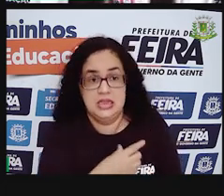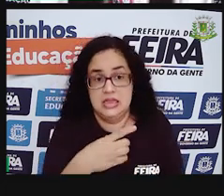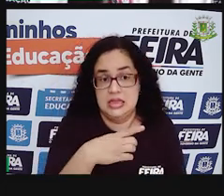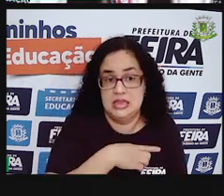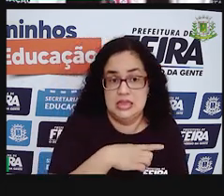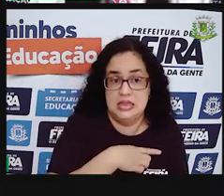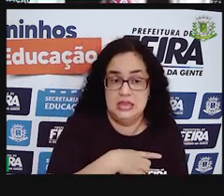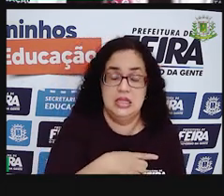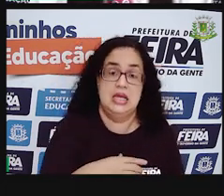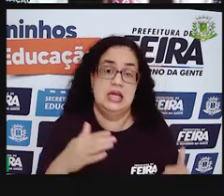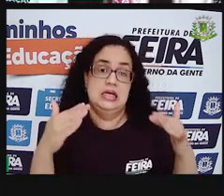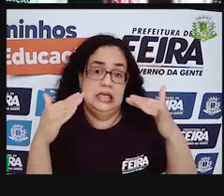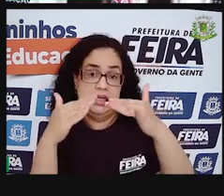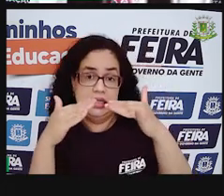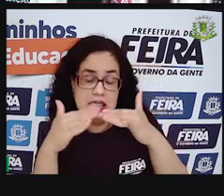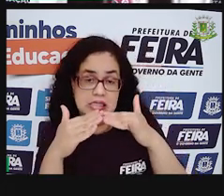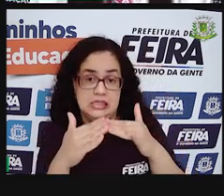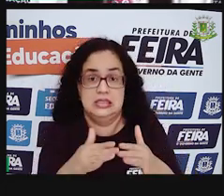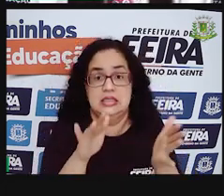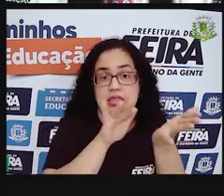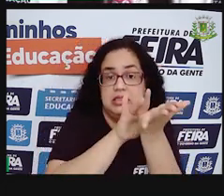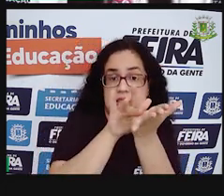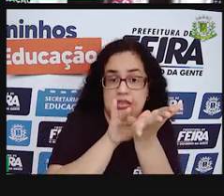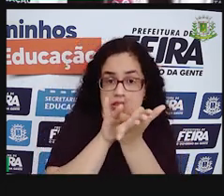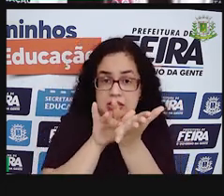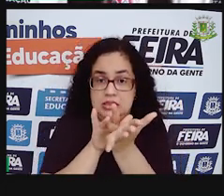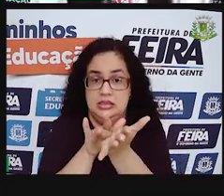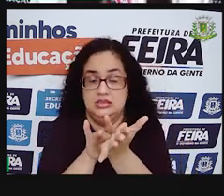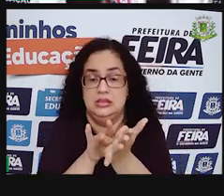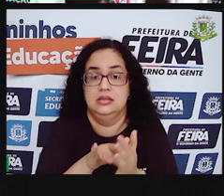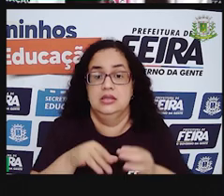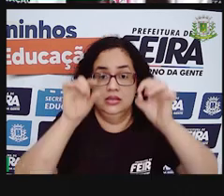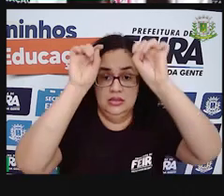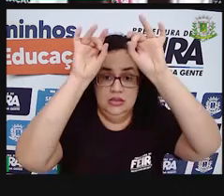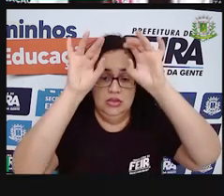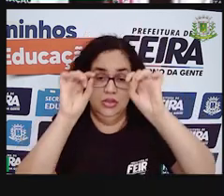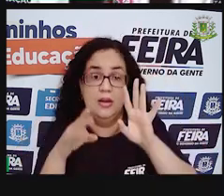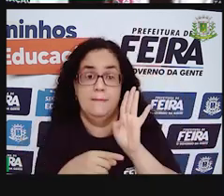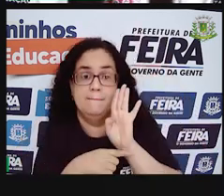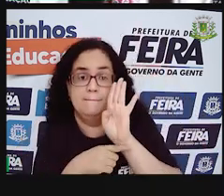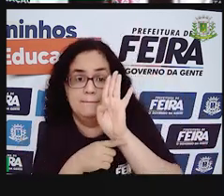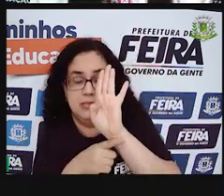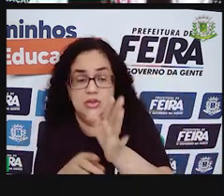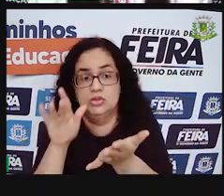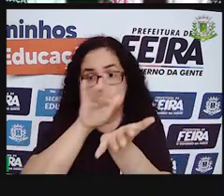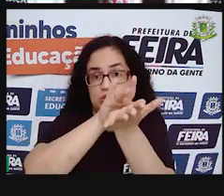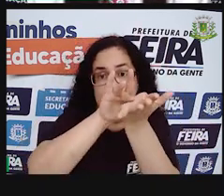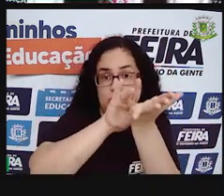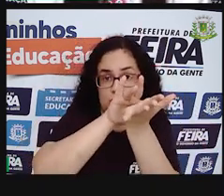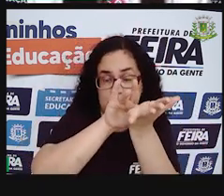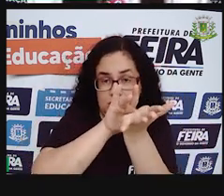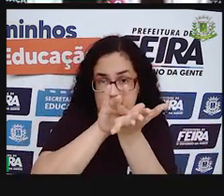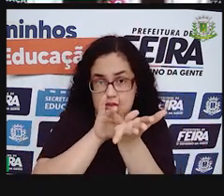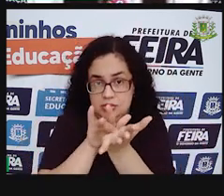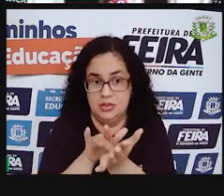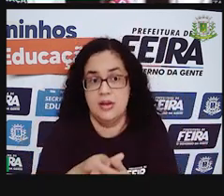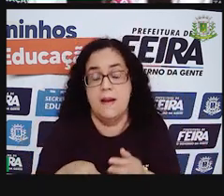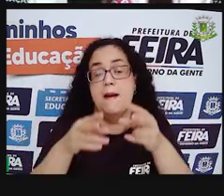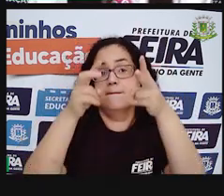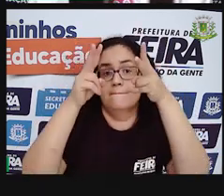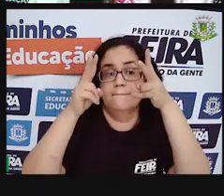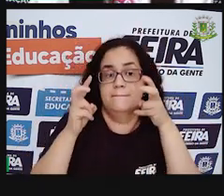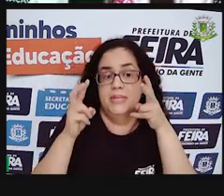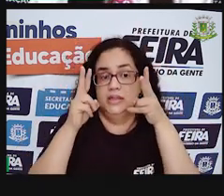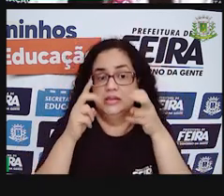terem acampamentos ou terem ações voltadas especificamente para ajudar os ciganos. Então, a gente percebe